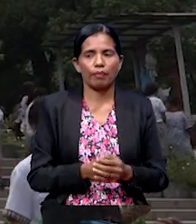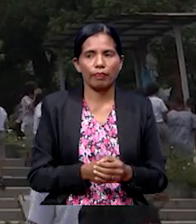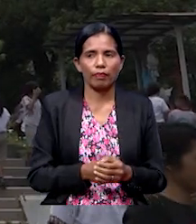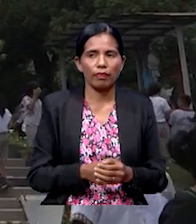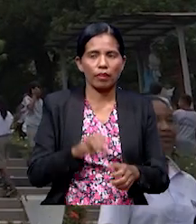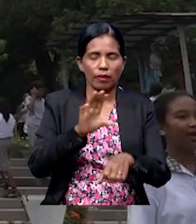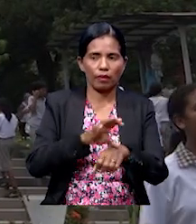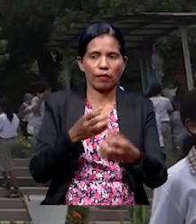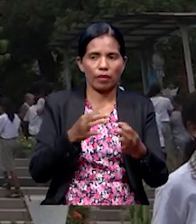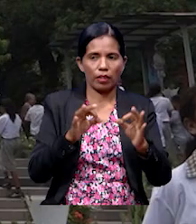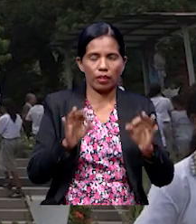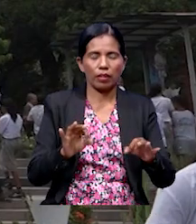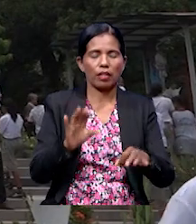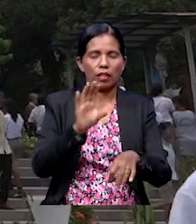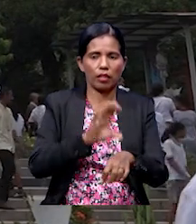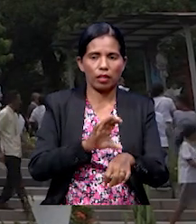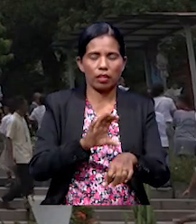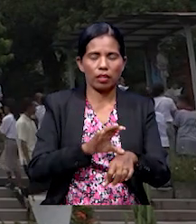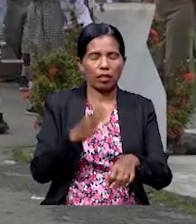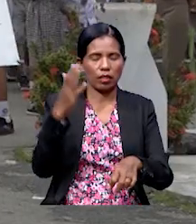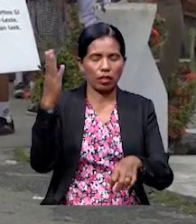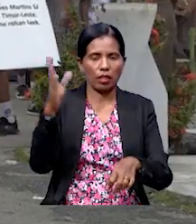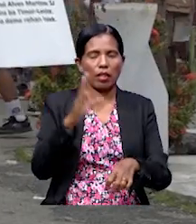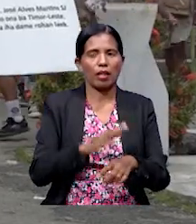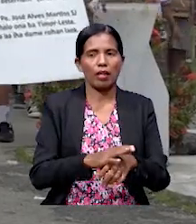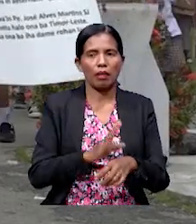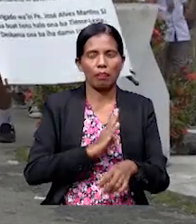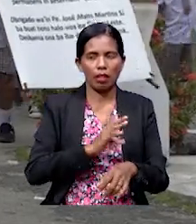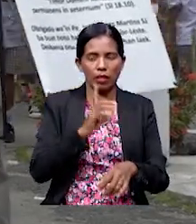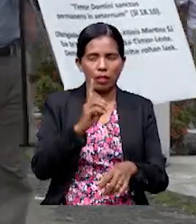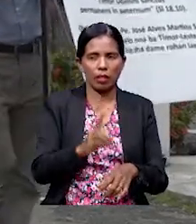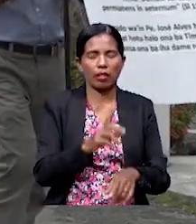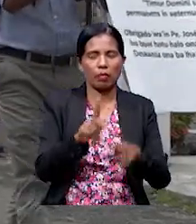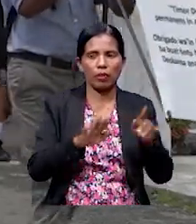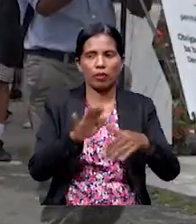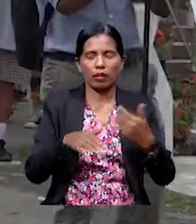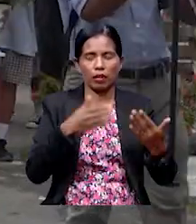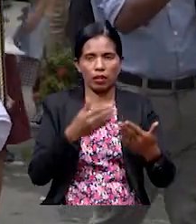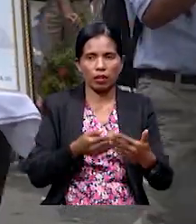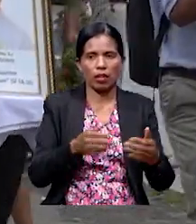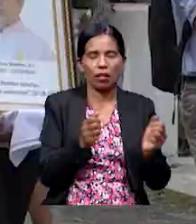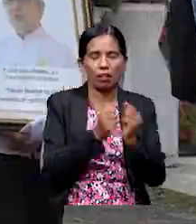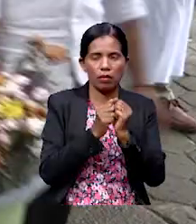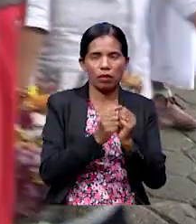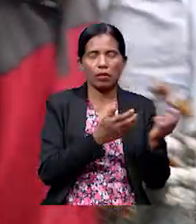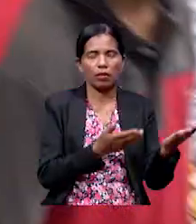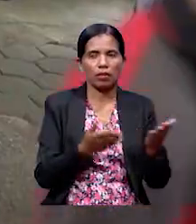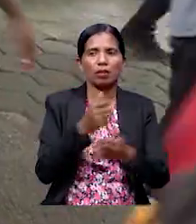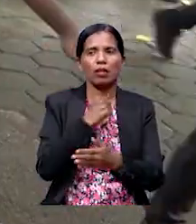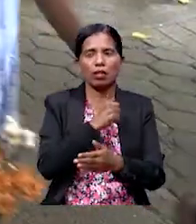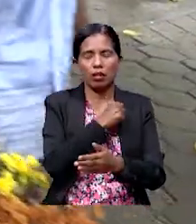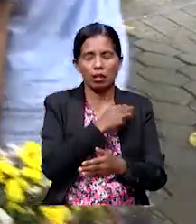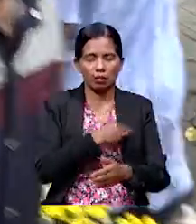missa fúnebre iha paróquia Imaculada da Conceição de Maria, Balididili, comunidade jesuíta acompanha husi padre,